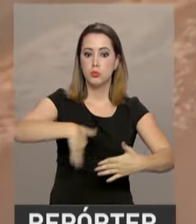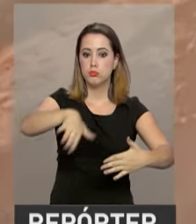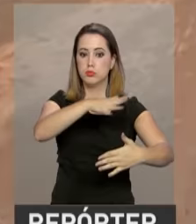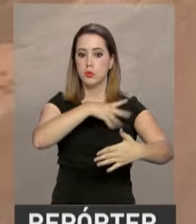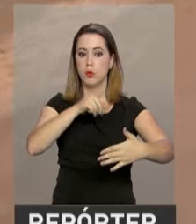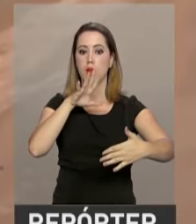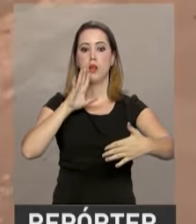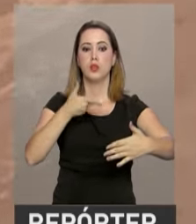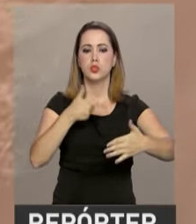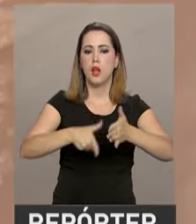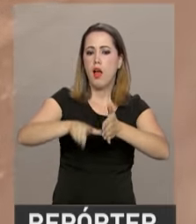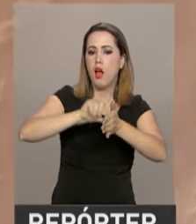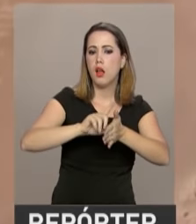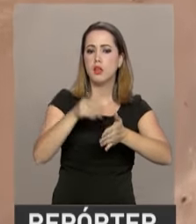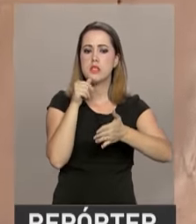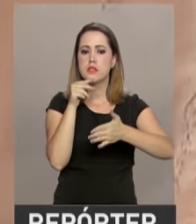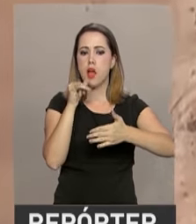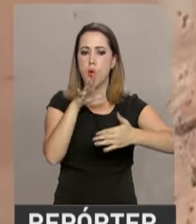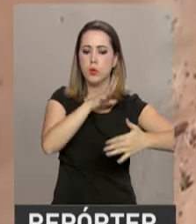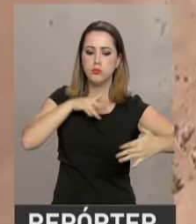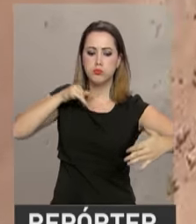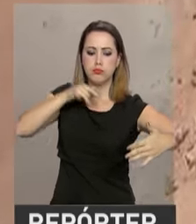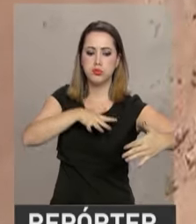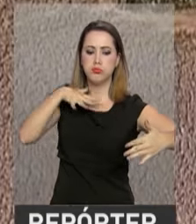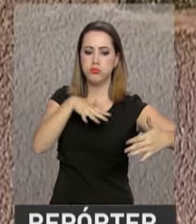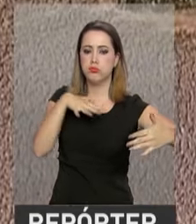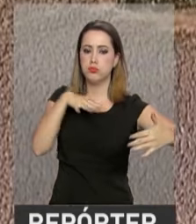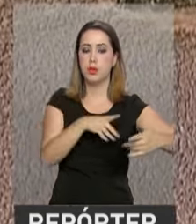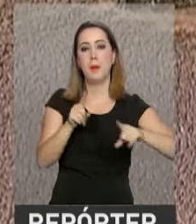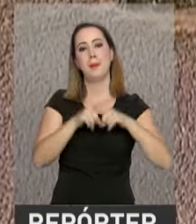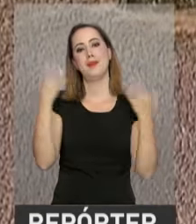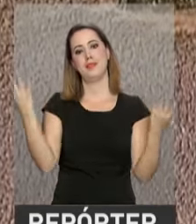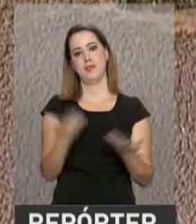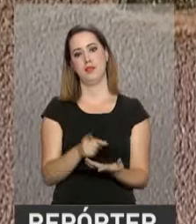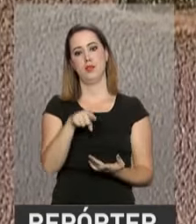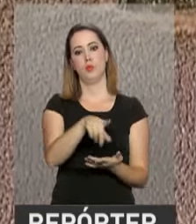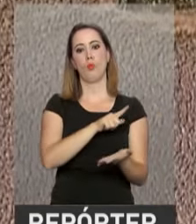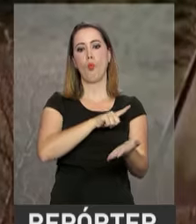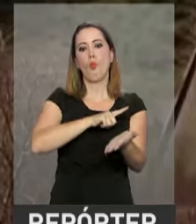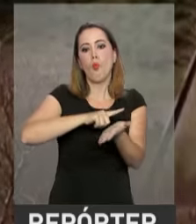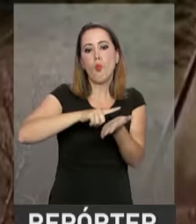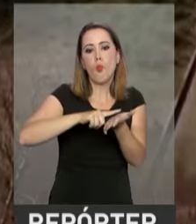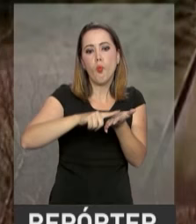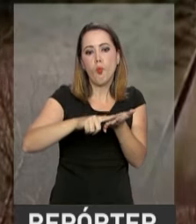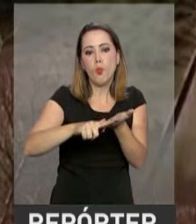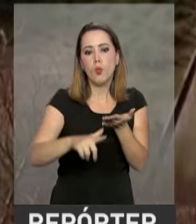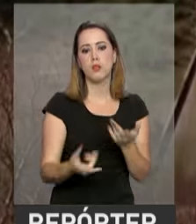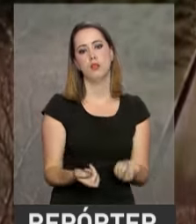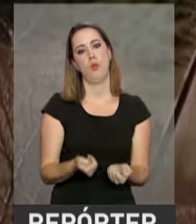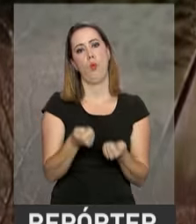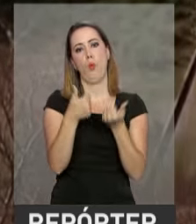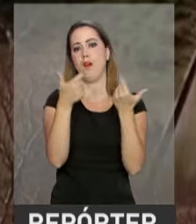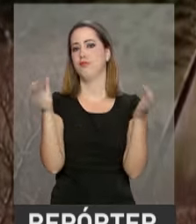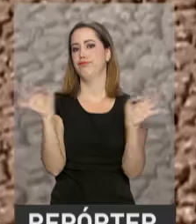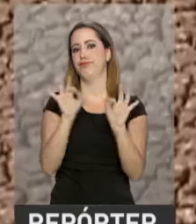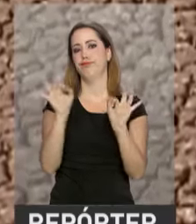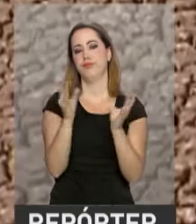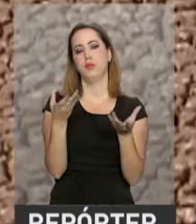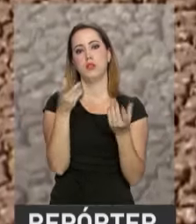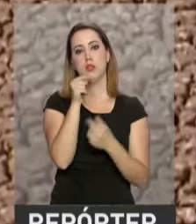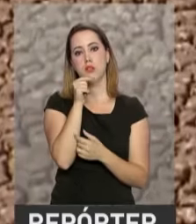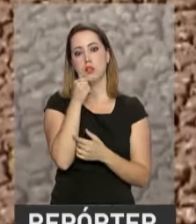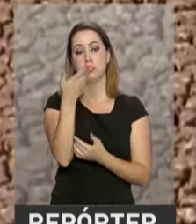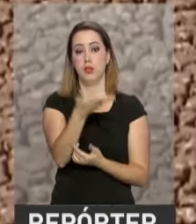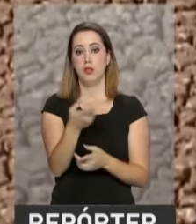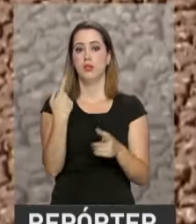foi o maior reservatório de água do Agreste Pernambucano Mas agora está sim praticamente sem água nenhuma a